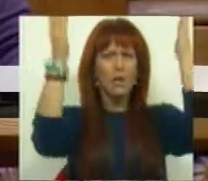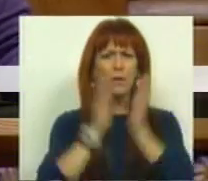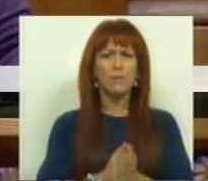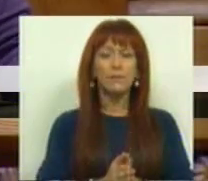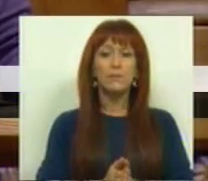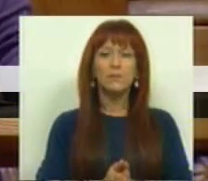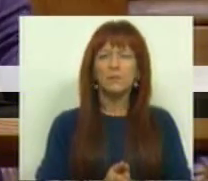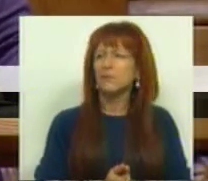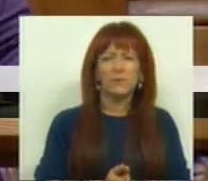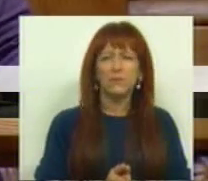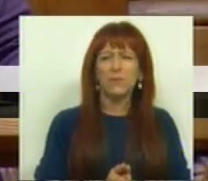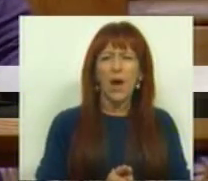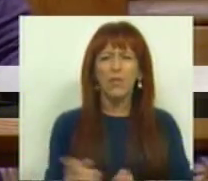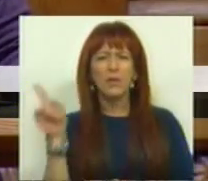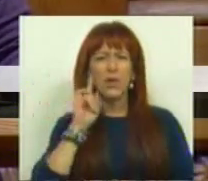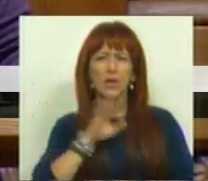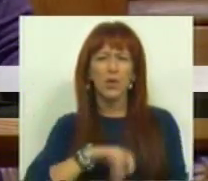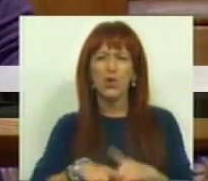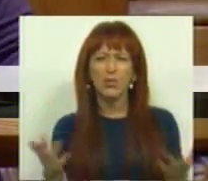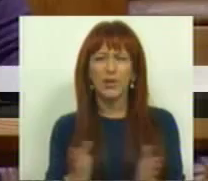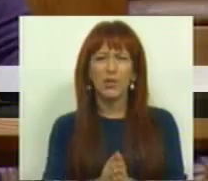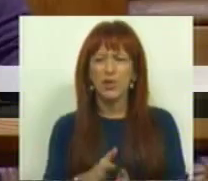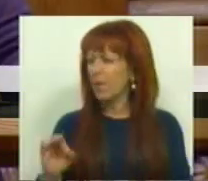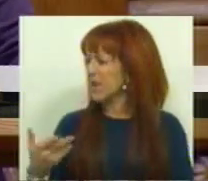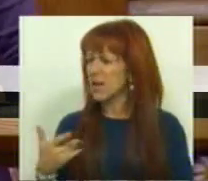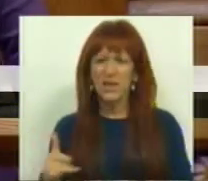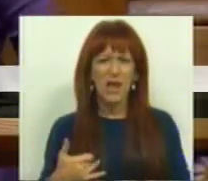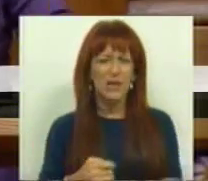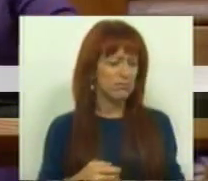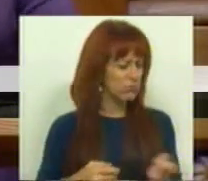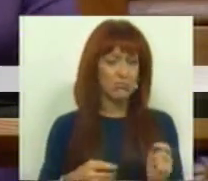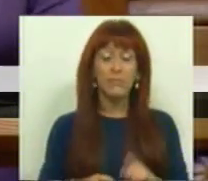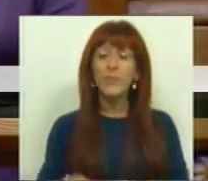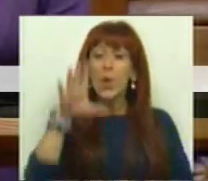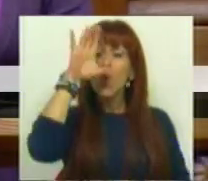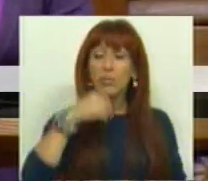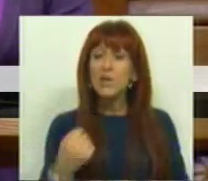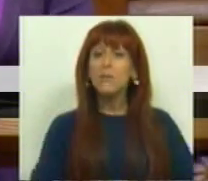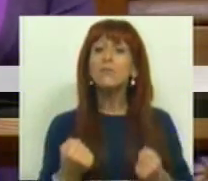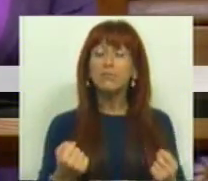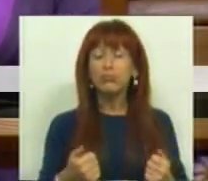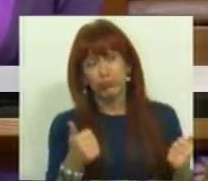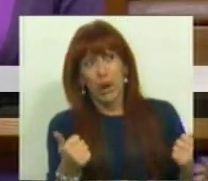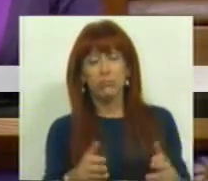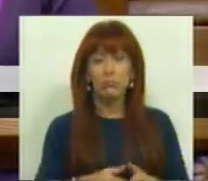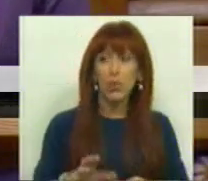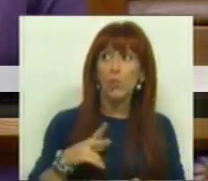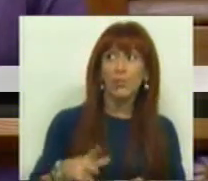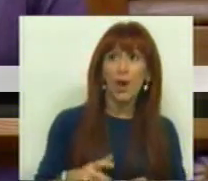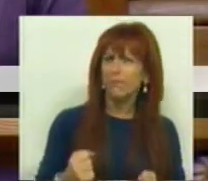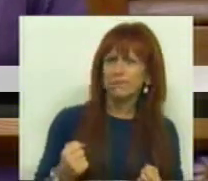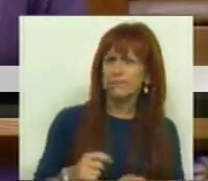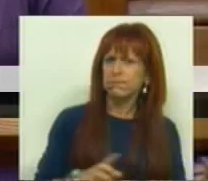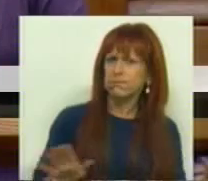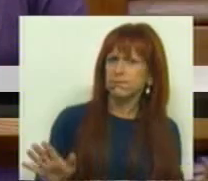aguentam. Não, senhoras e senhores deputados do PSD e do CDS. O Governo aguenta, bem, o país é que